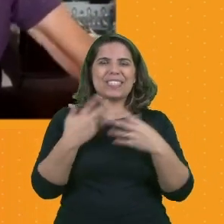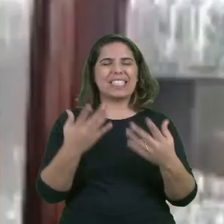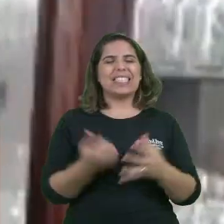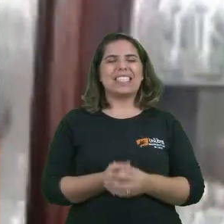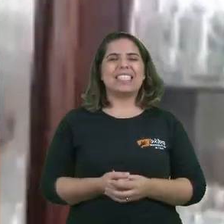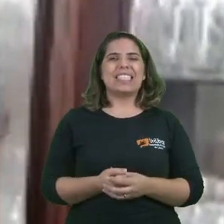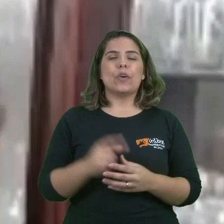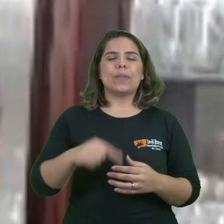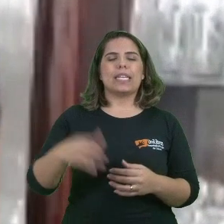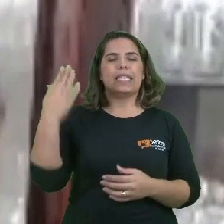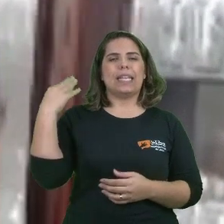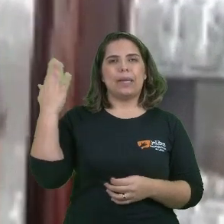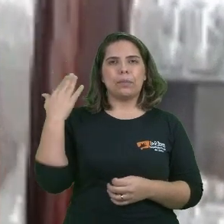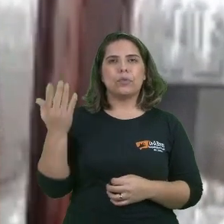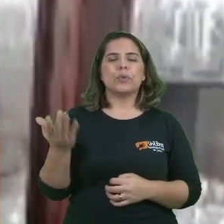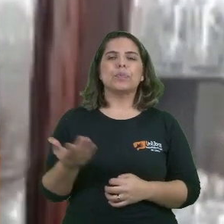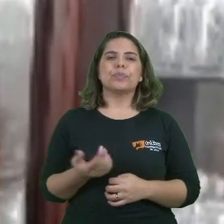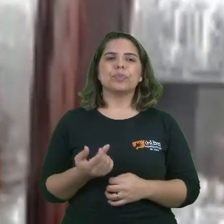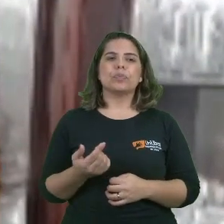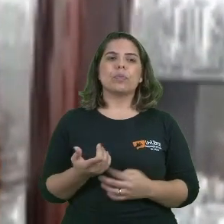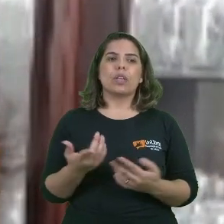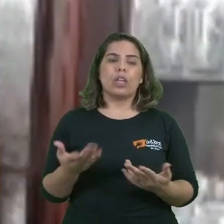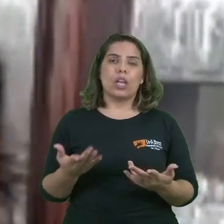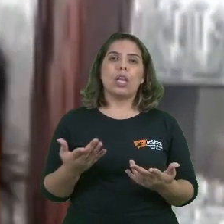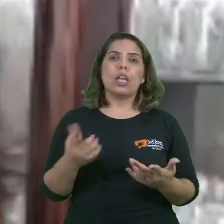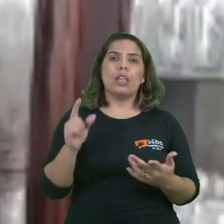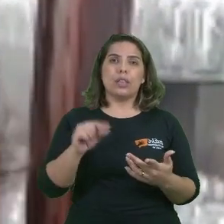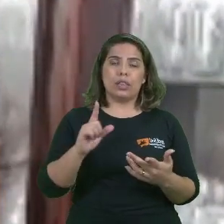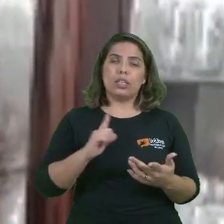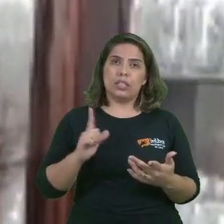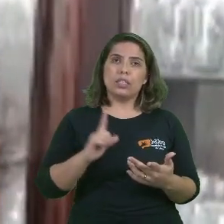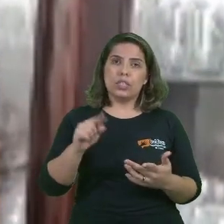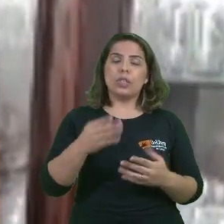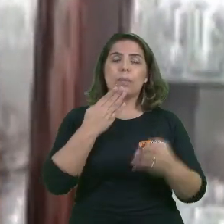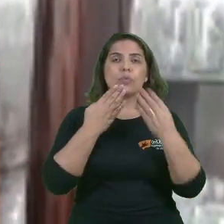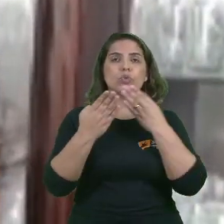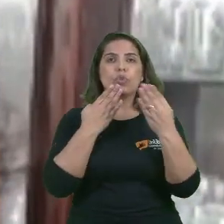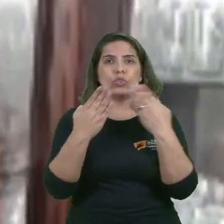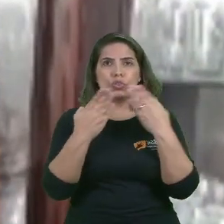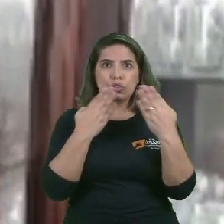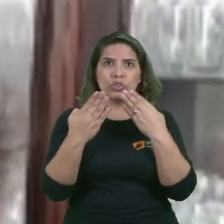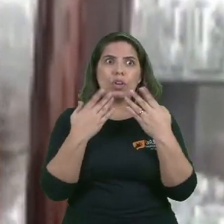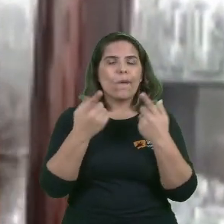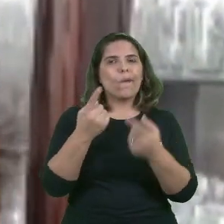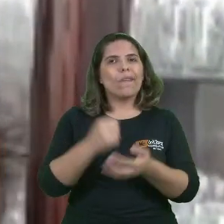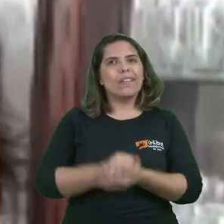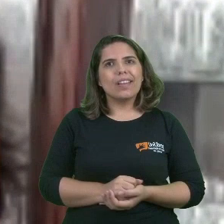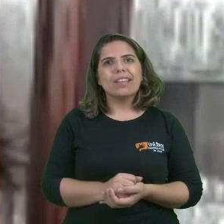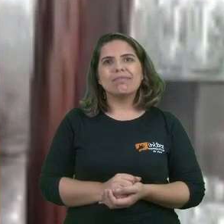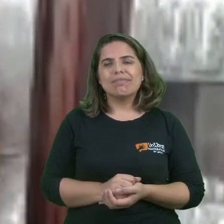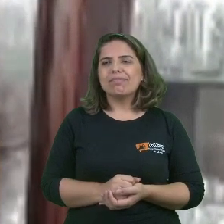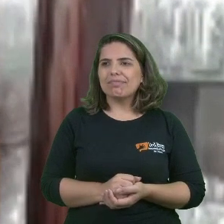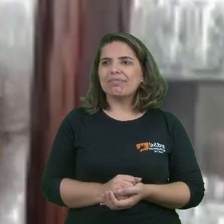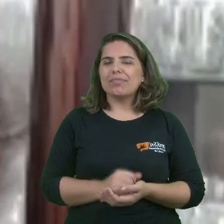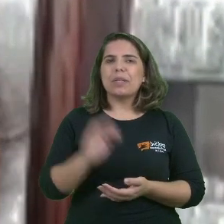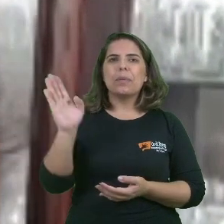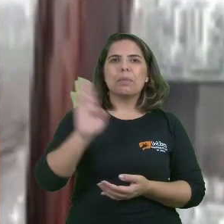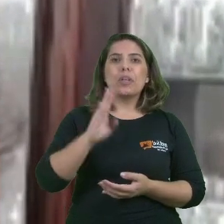alguma Naquele tempo não tinha sido a psicologia biologia